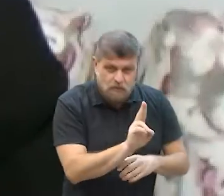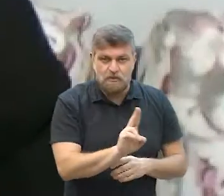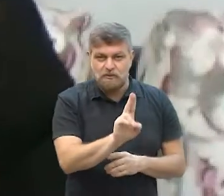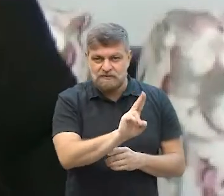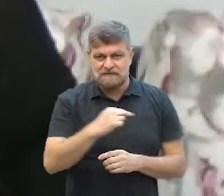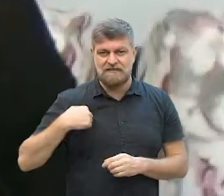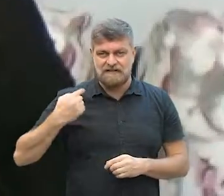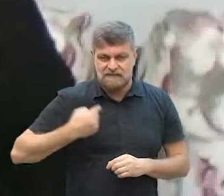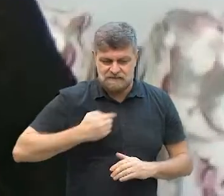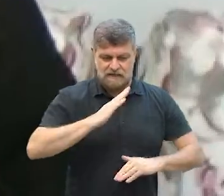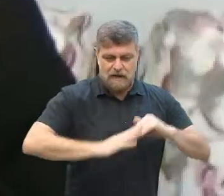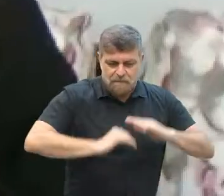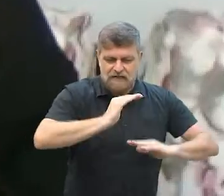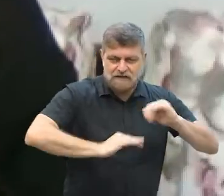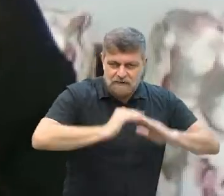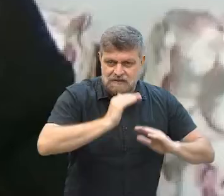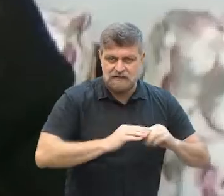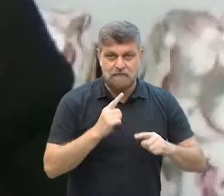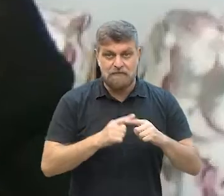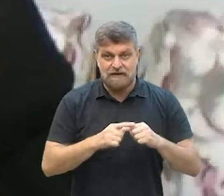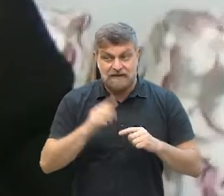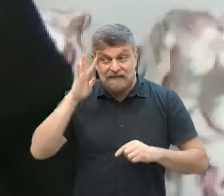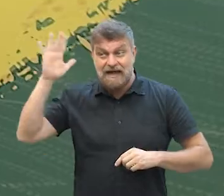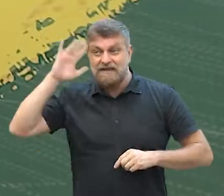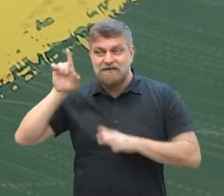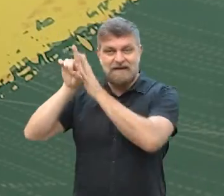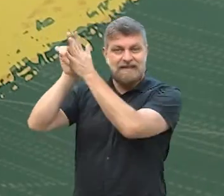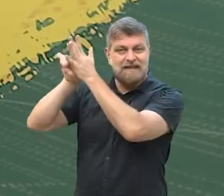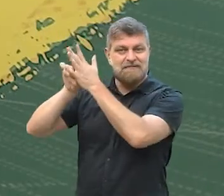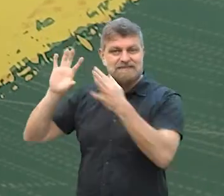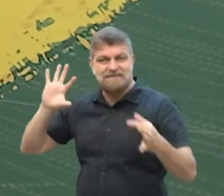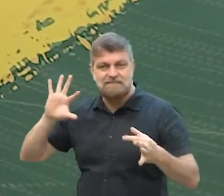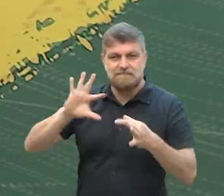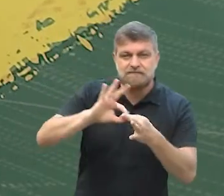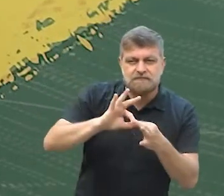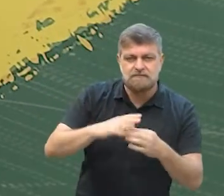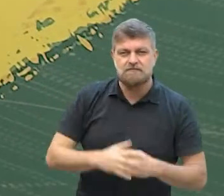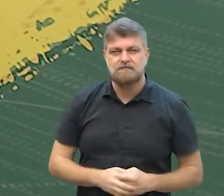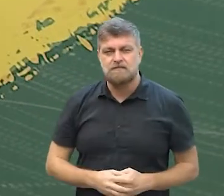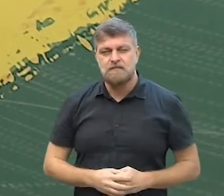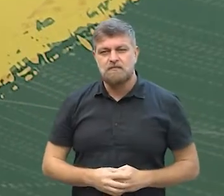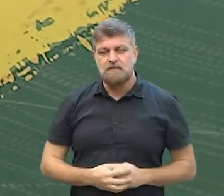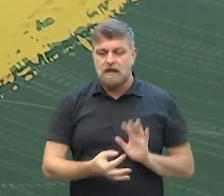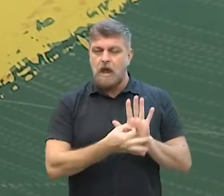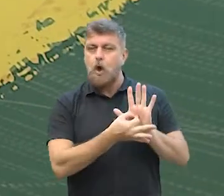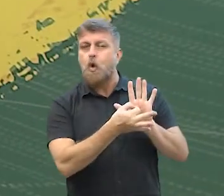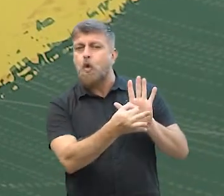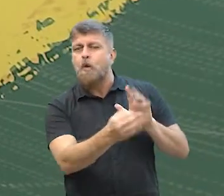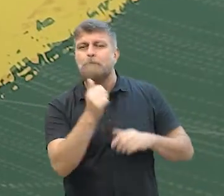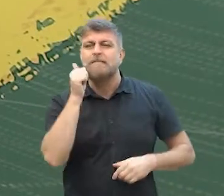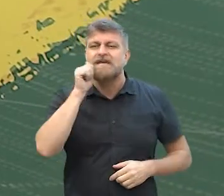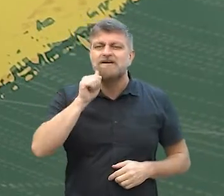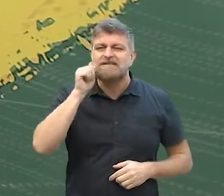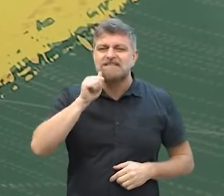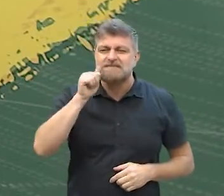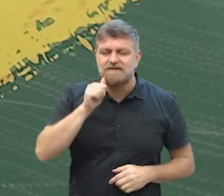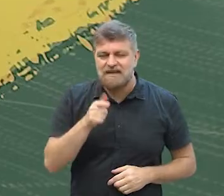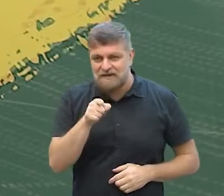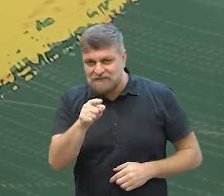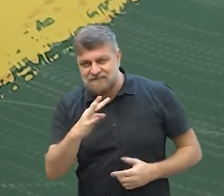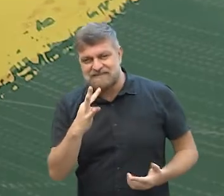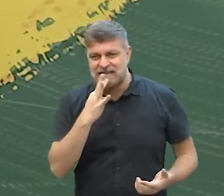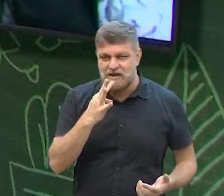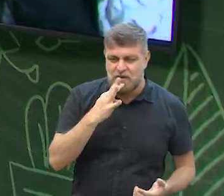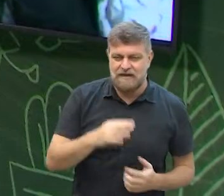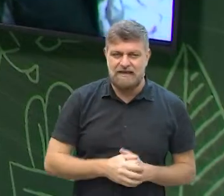a consolidar aquilo que nós já havíamos pesquisado antes. E qual foi a reação das mulheres conhecidas,